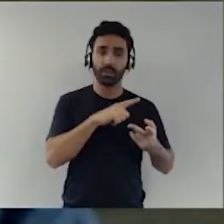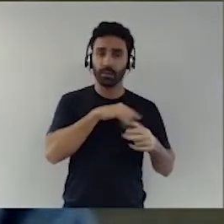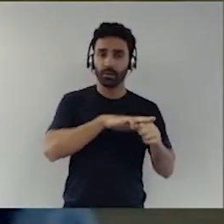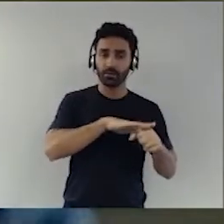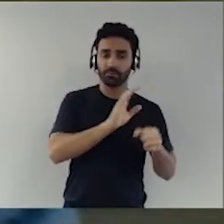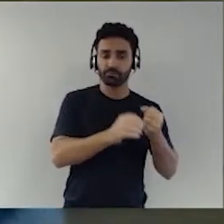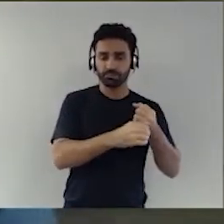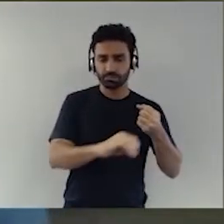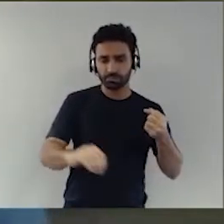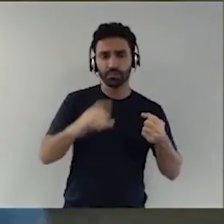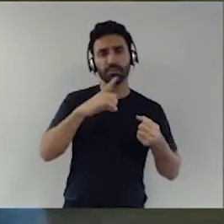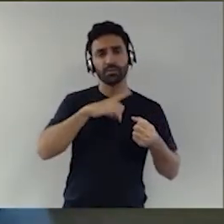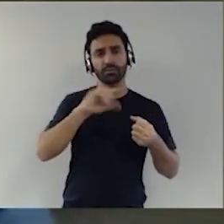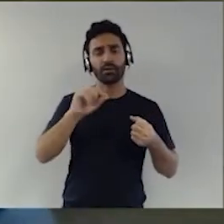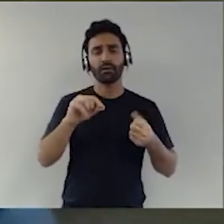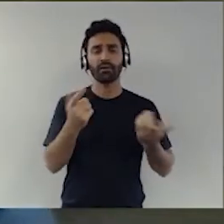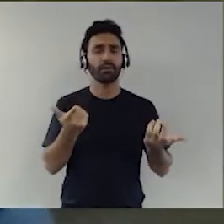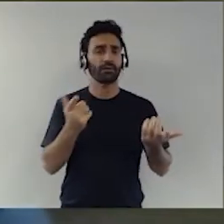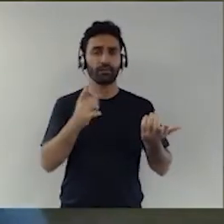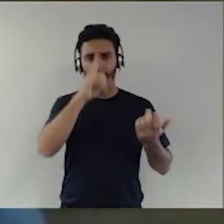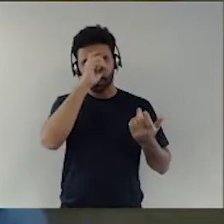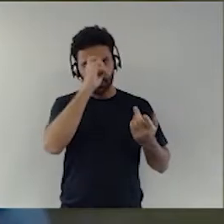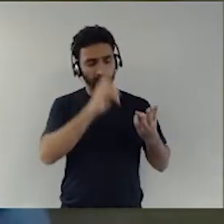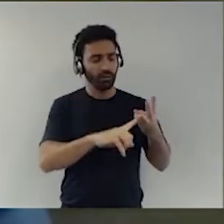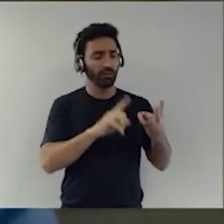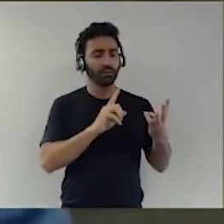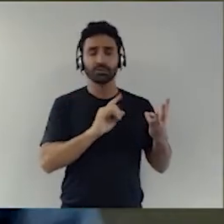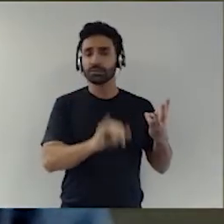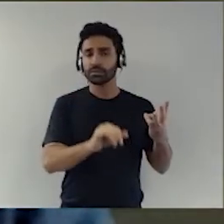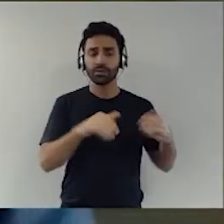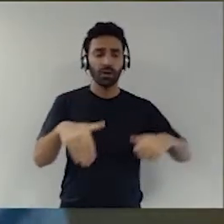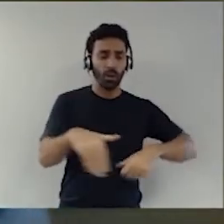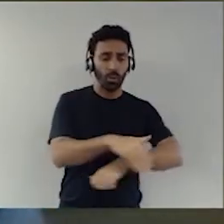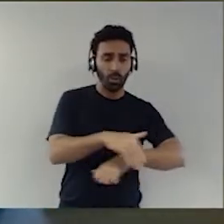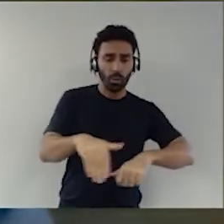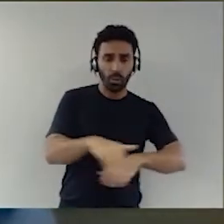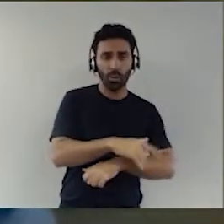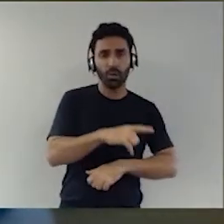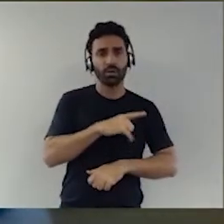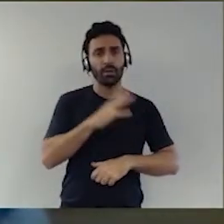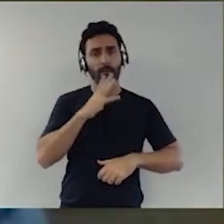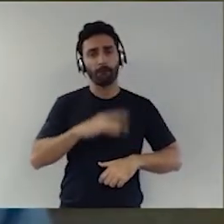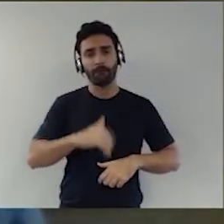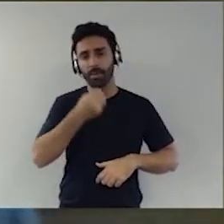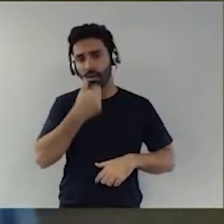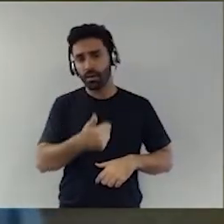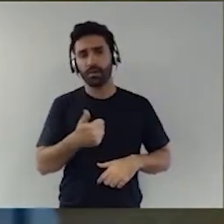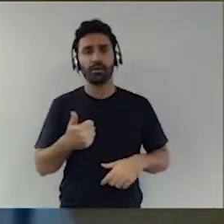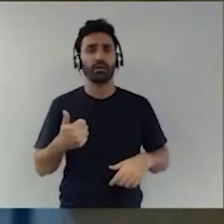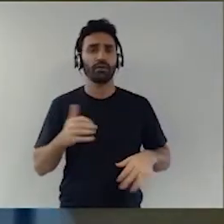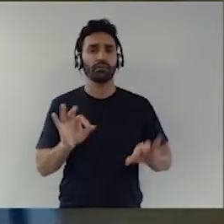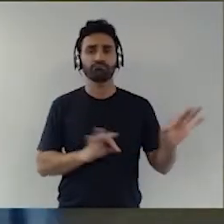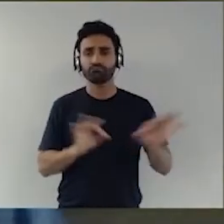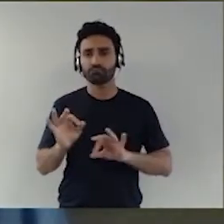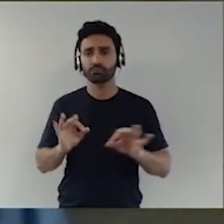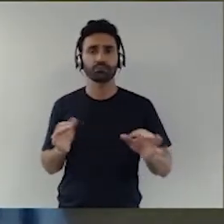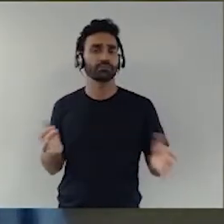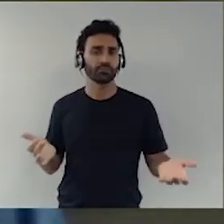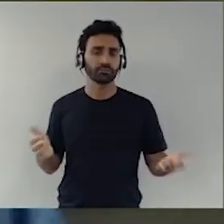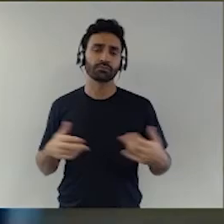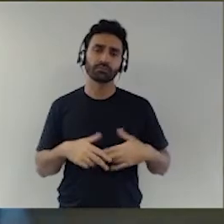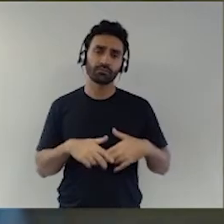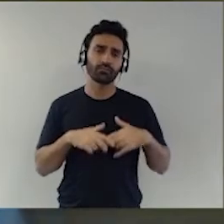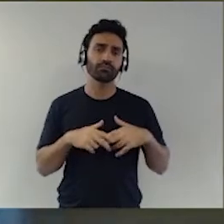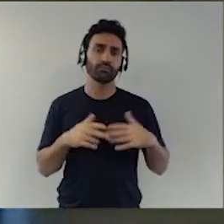saber do posto de saúde do seu bairro, quer saber se a rua da sua casa está pavimentada ou não está, né? Então,